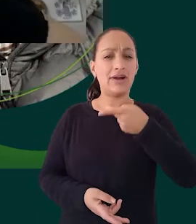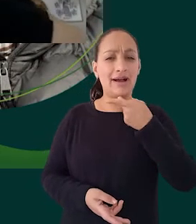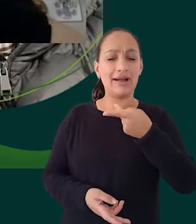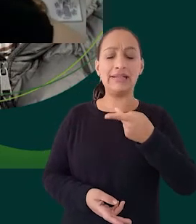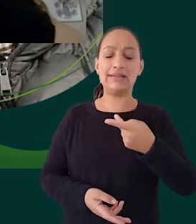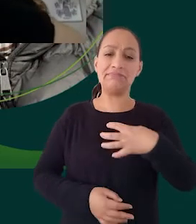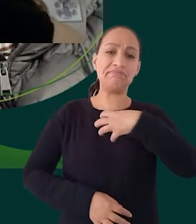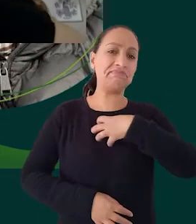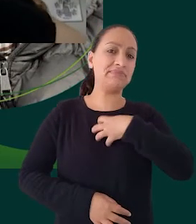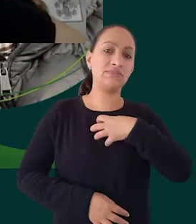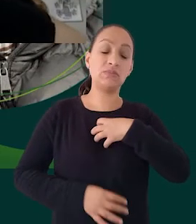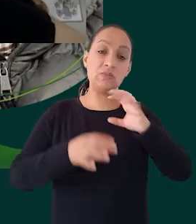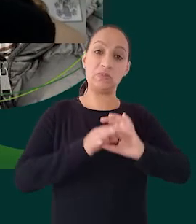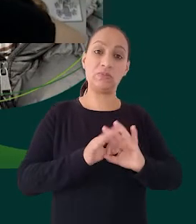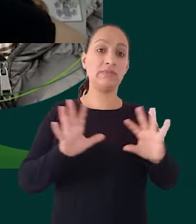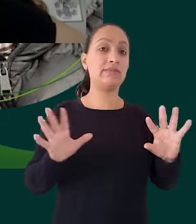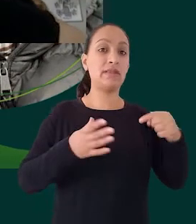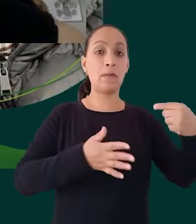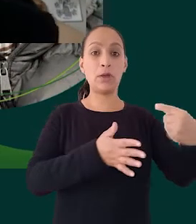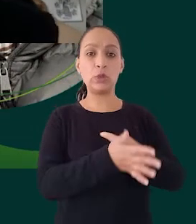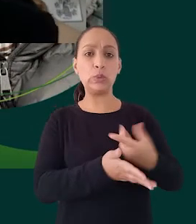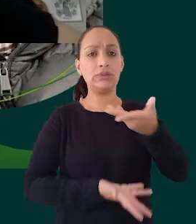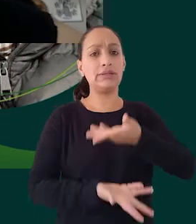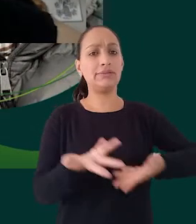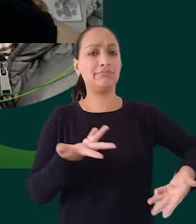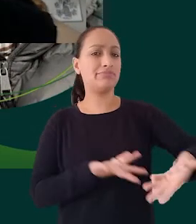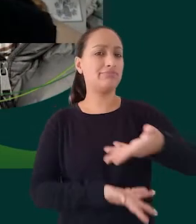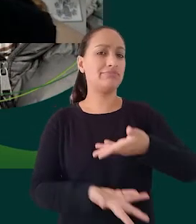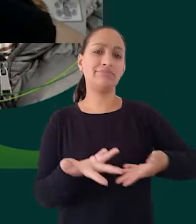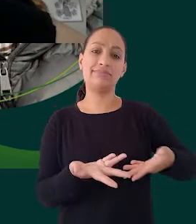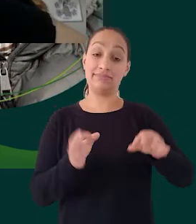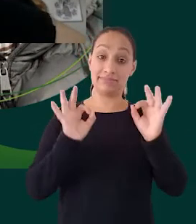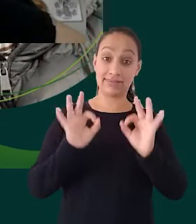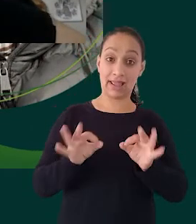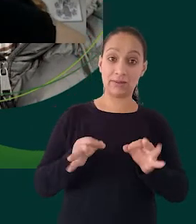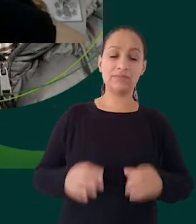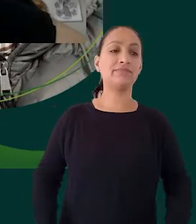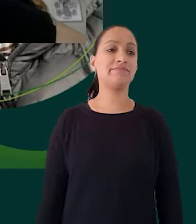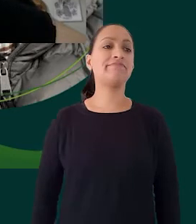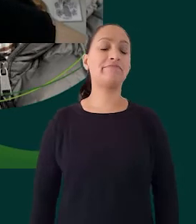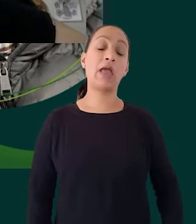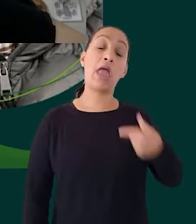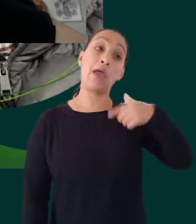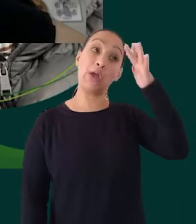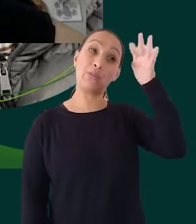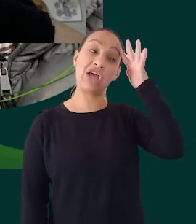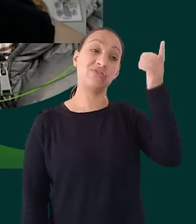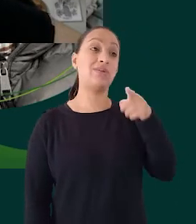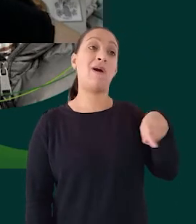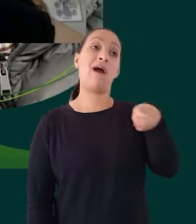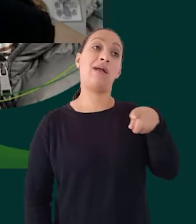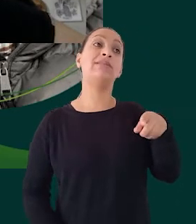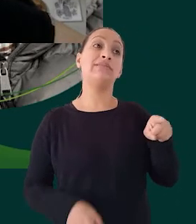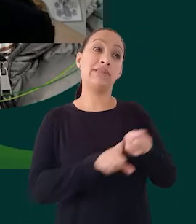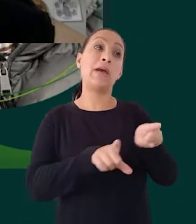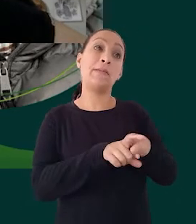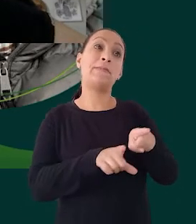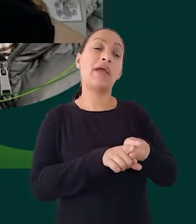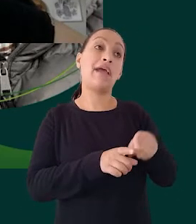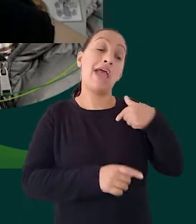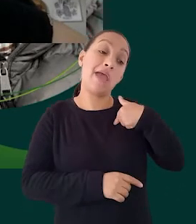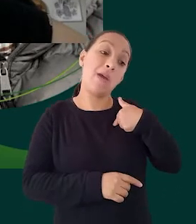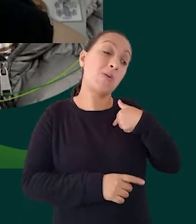e fiquem à vontade para fazer perguntas, interagir, certo? Eu imagino que eles estejam também. Eu estou